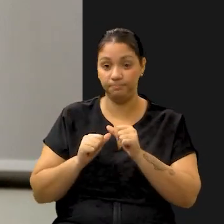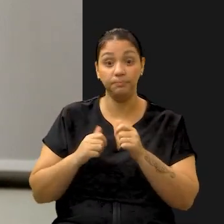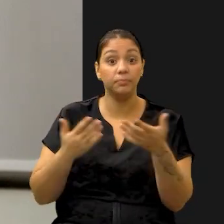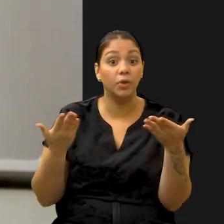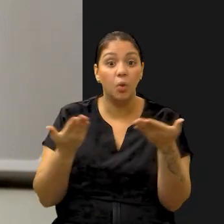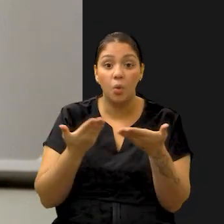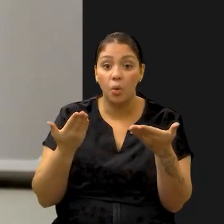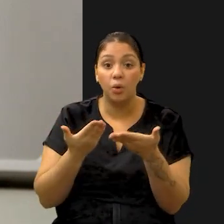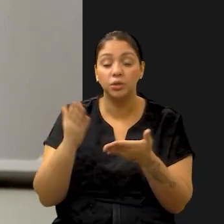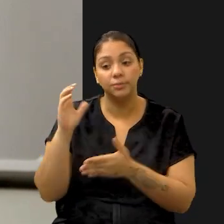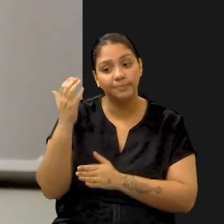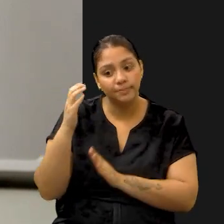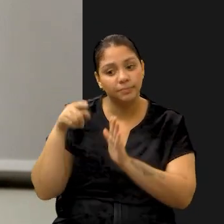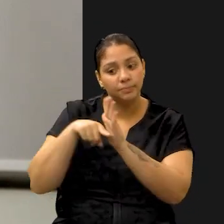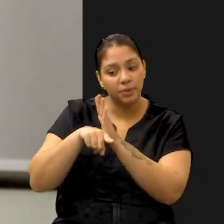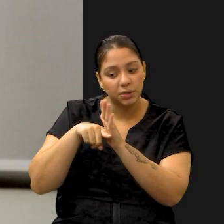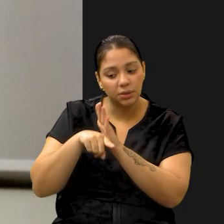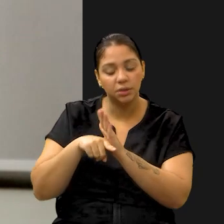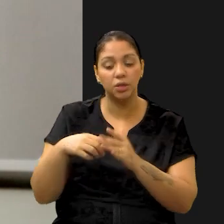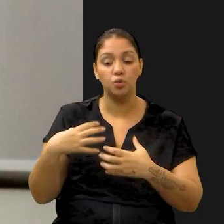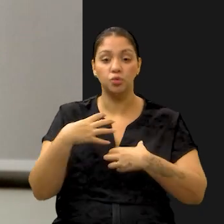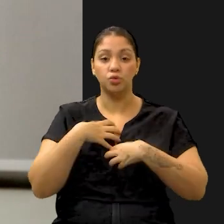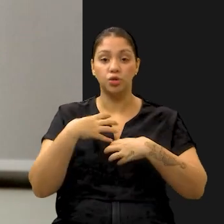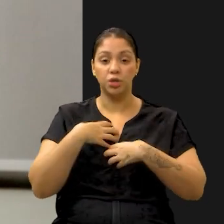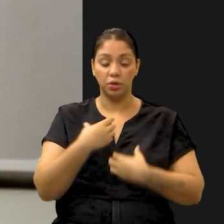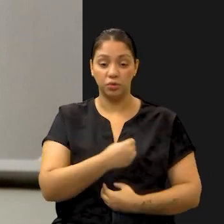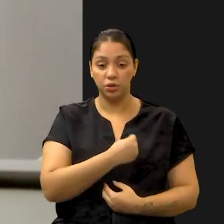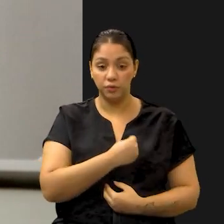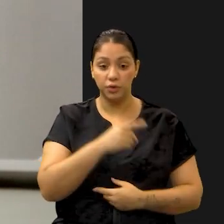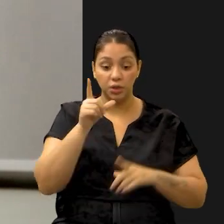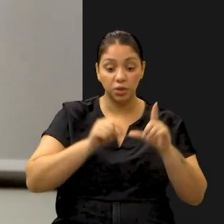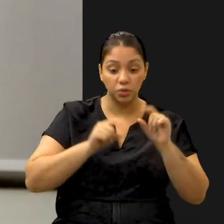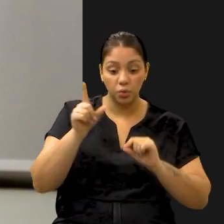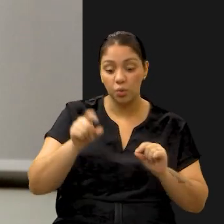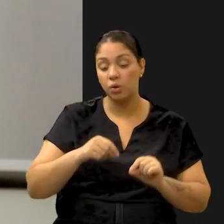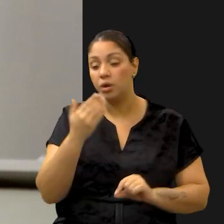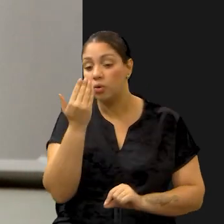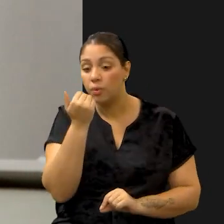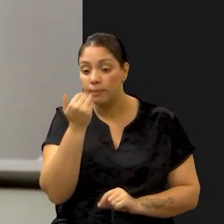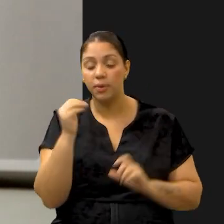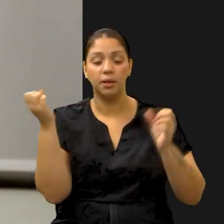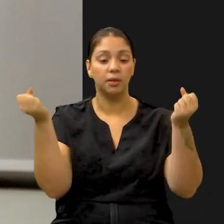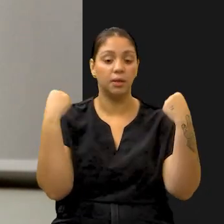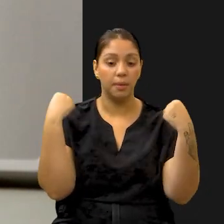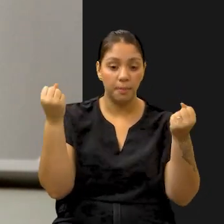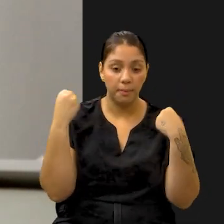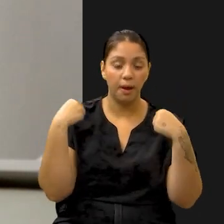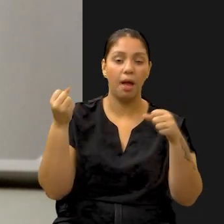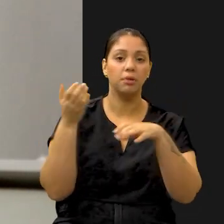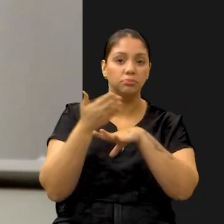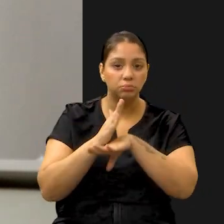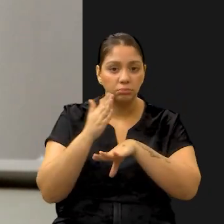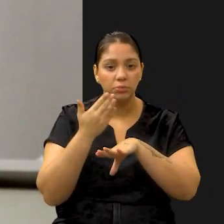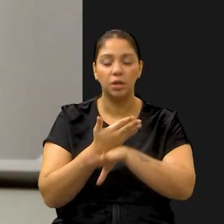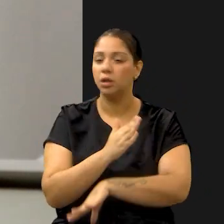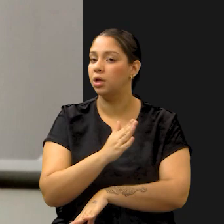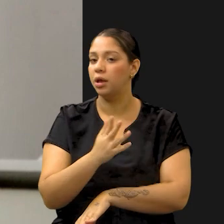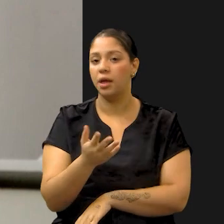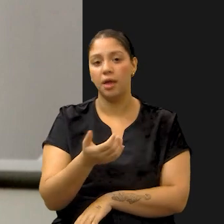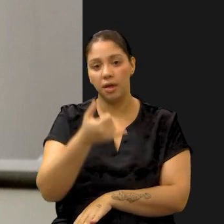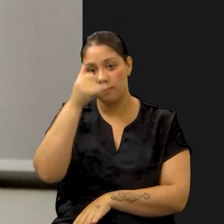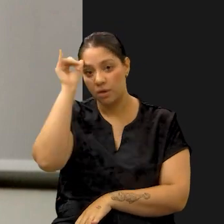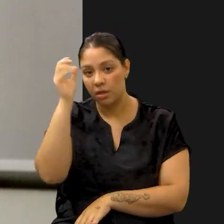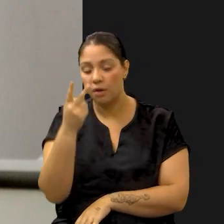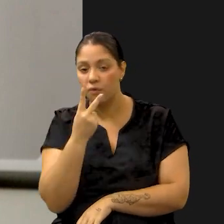A ciência traz hoje para a gente que estilo de vida, escolhas alimentares, prática de atividade física, não